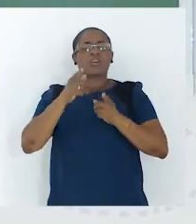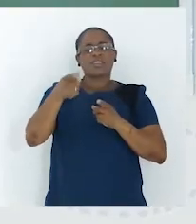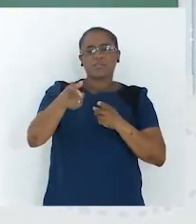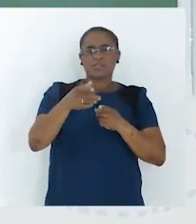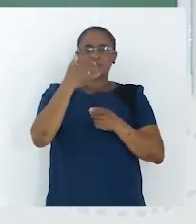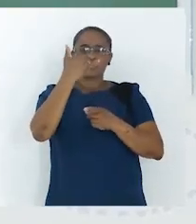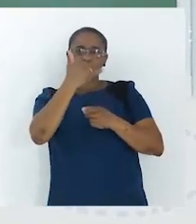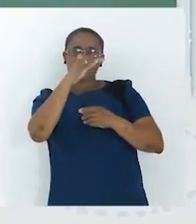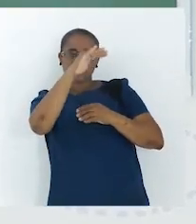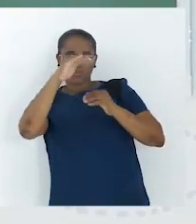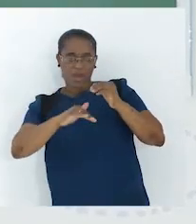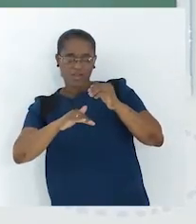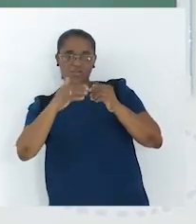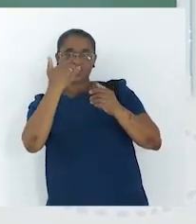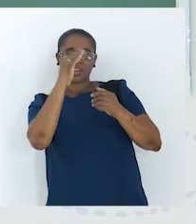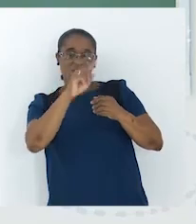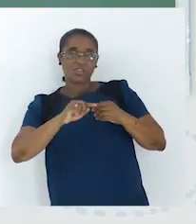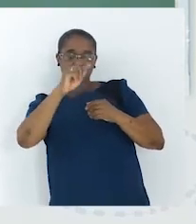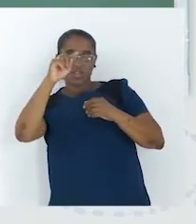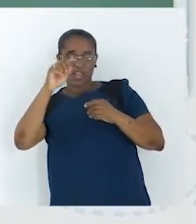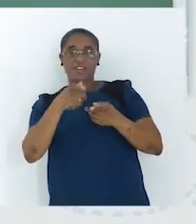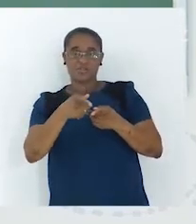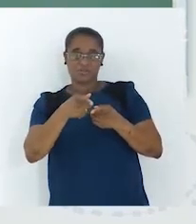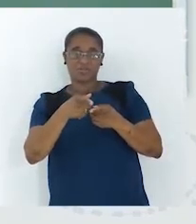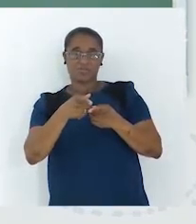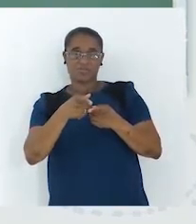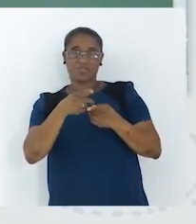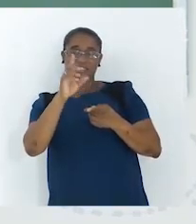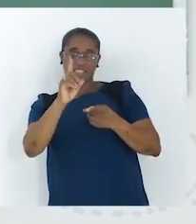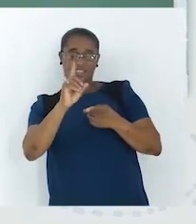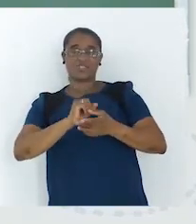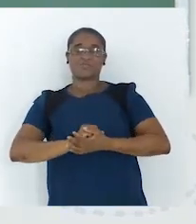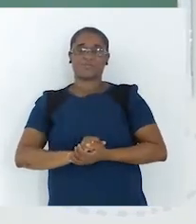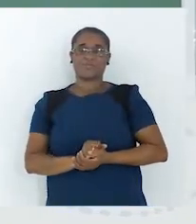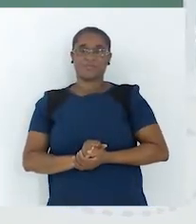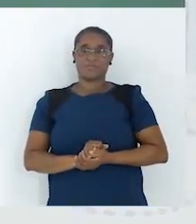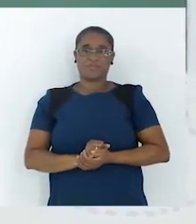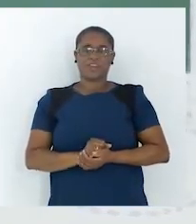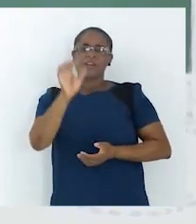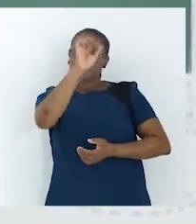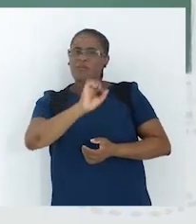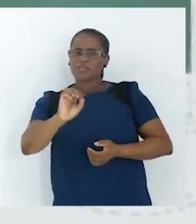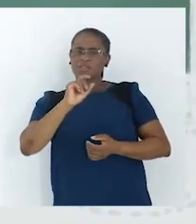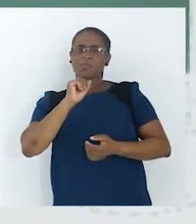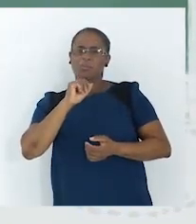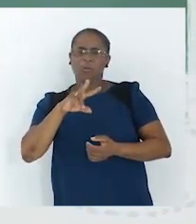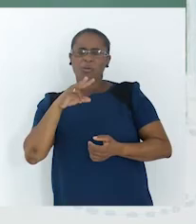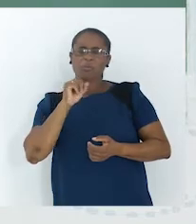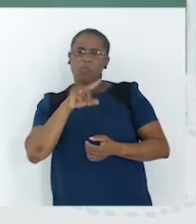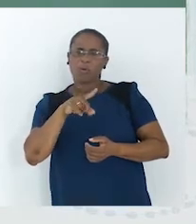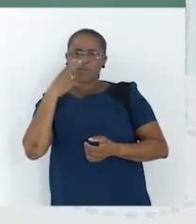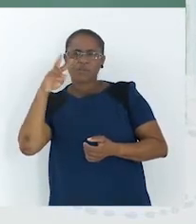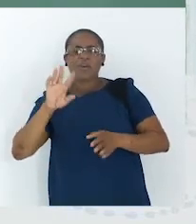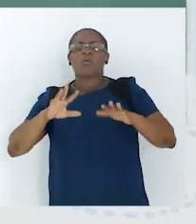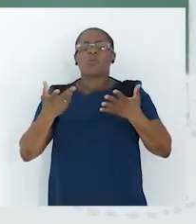2 sobre raiz quadrada de seis vocês podem ver